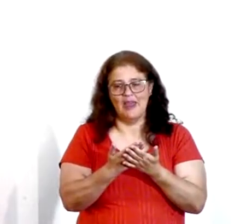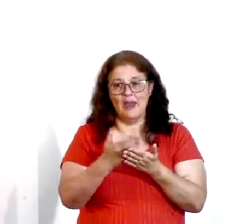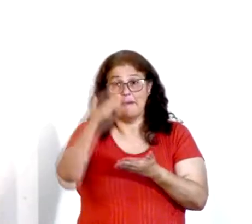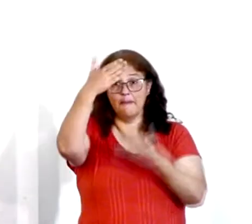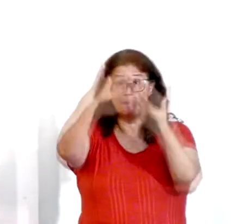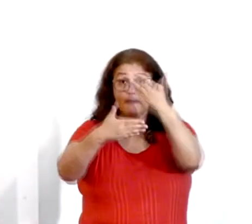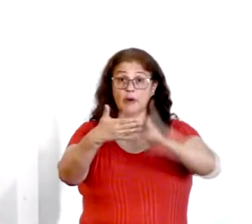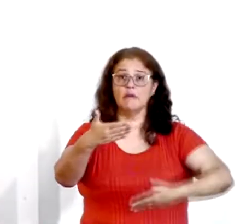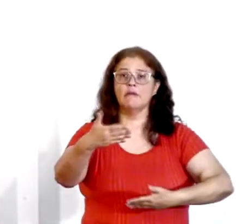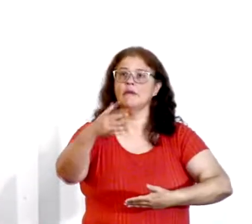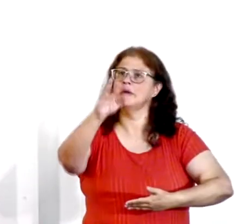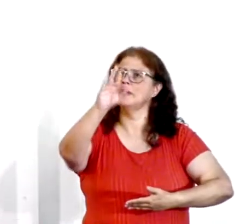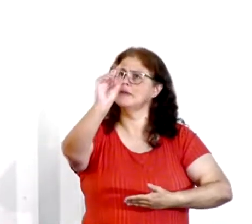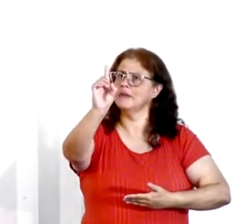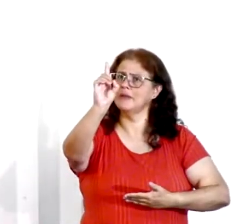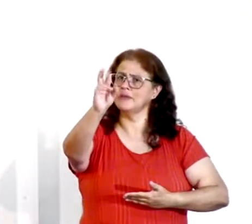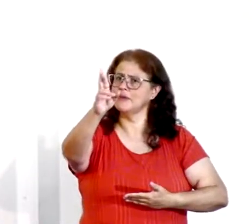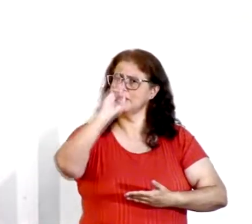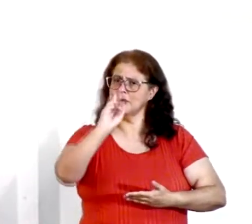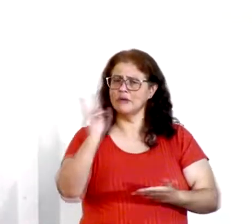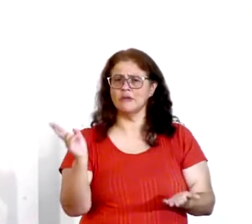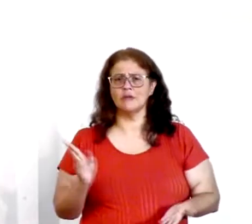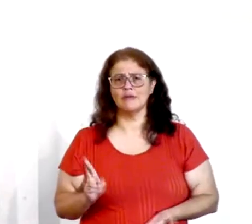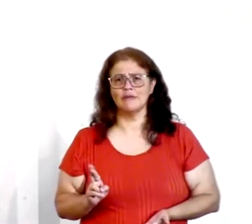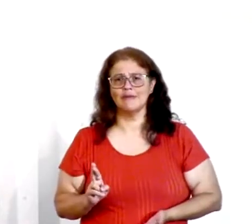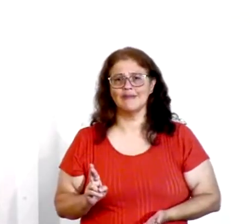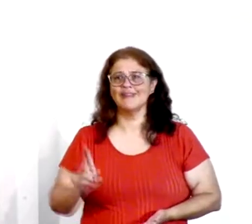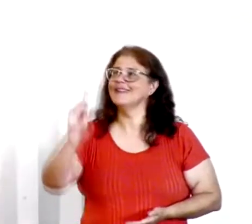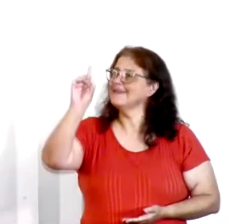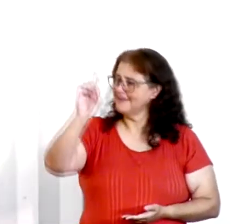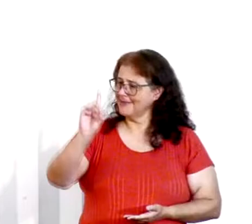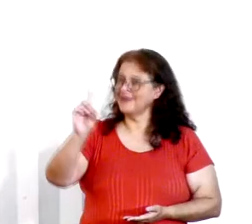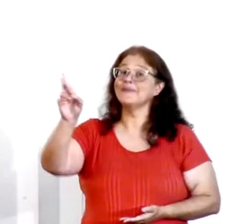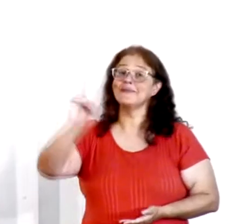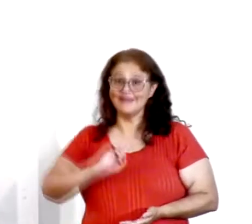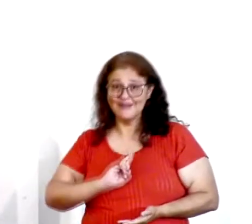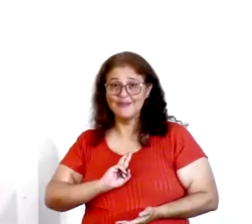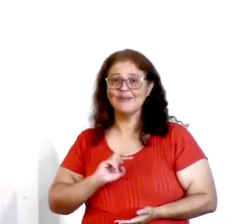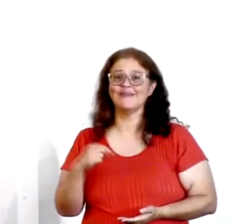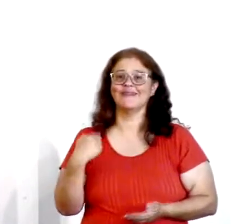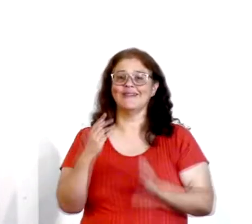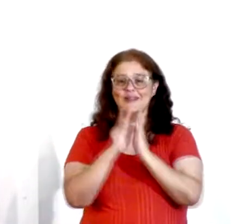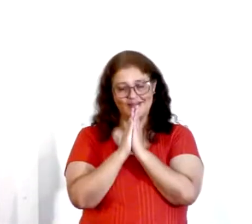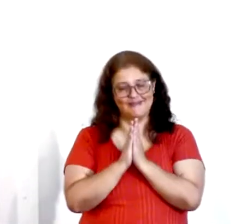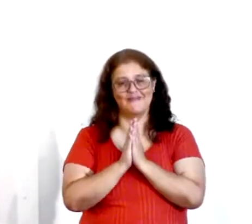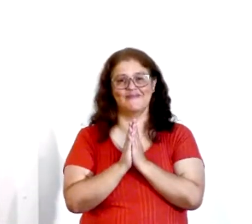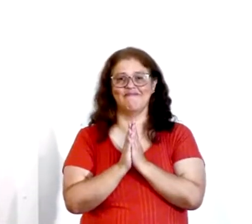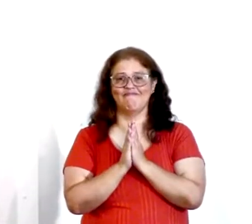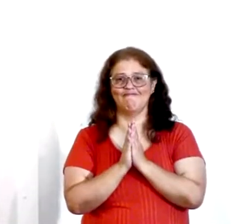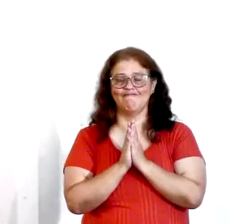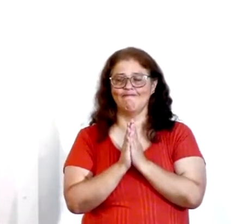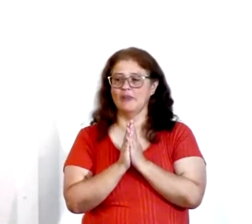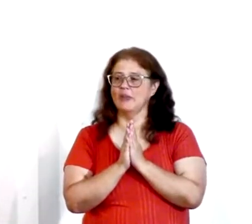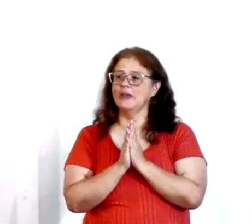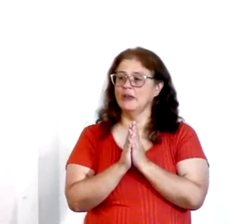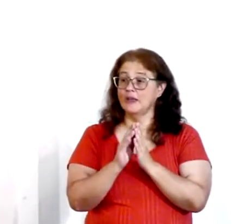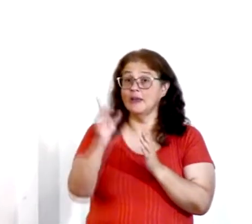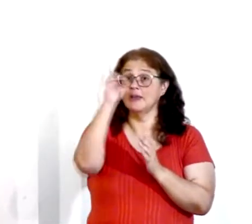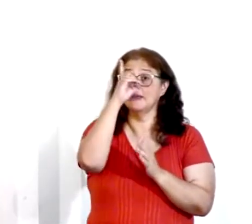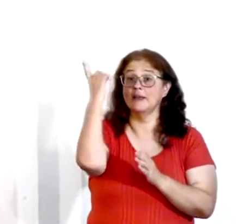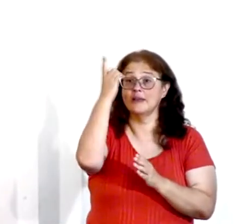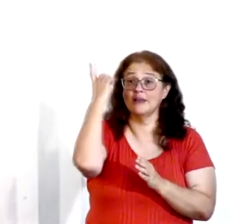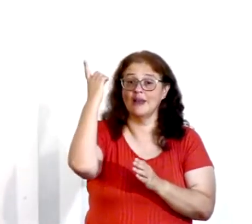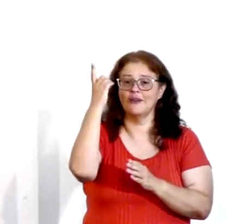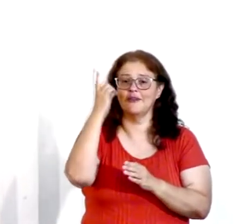nossas orações. Deus responde às nossas orações. Davi repete isso